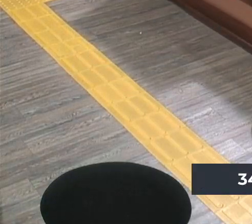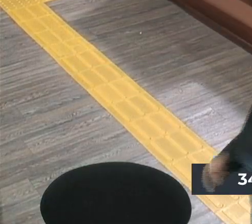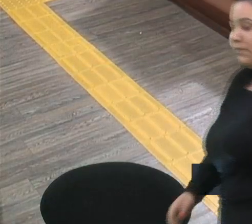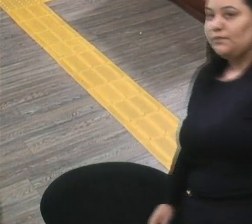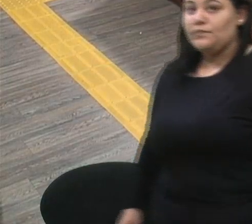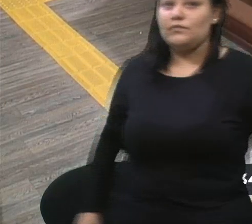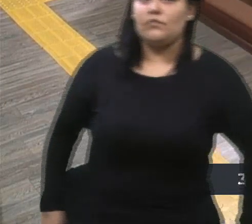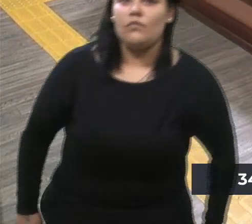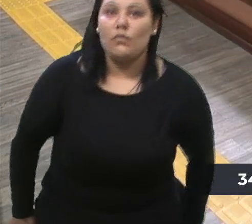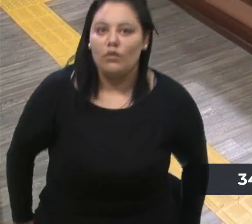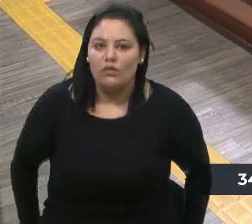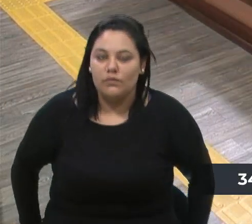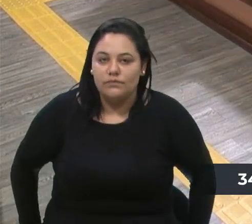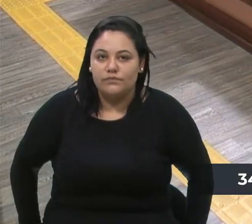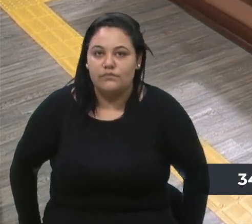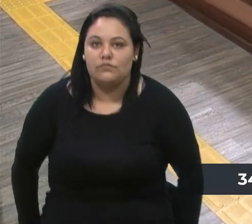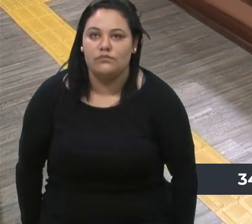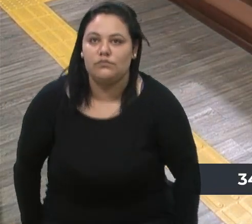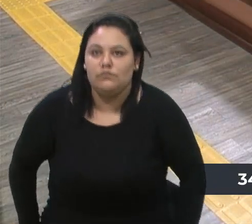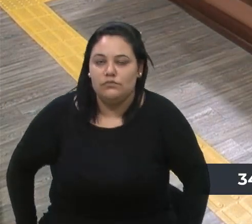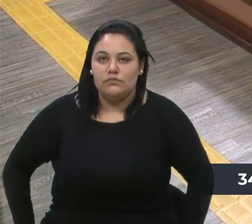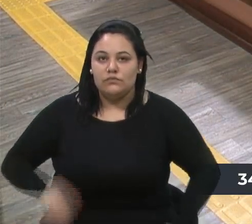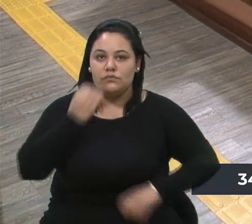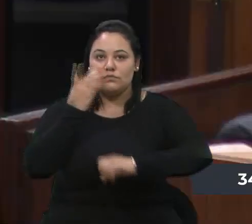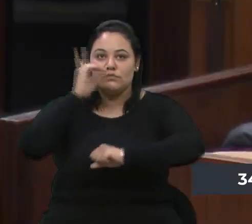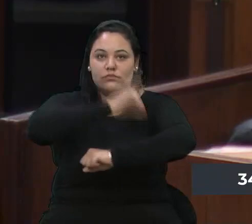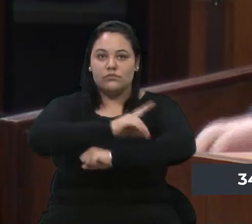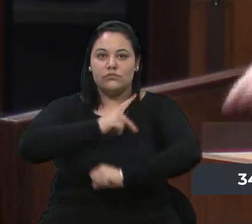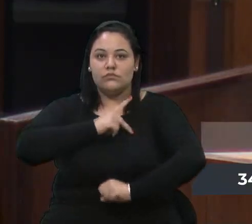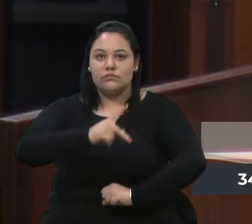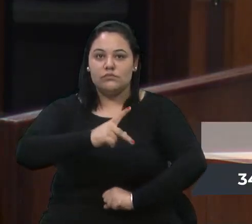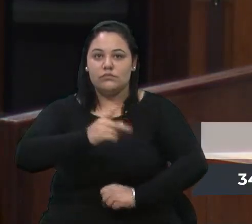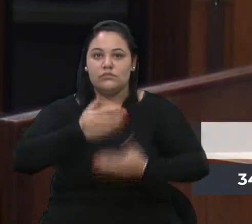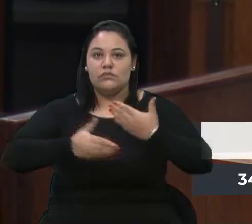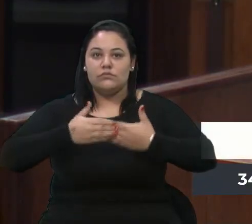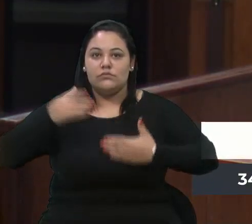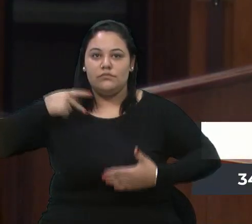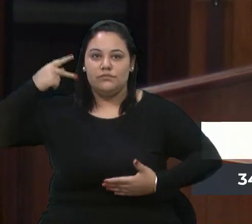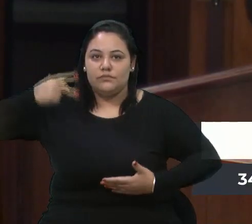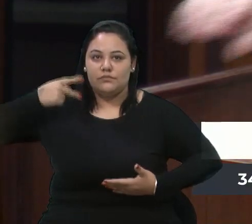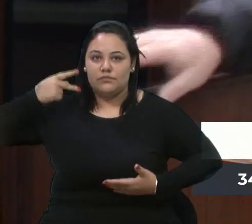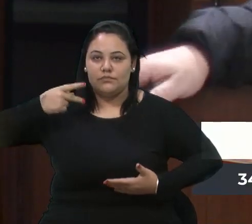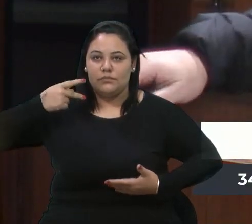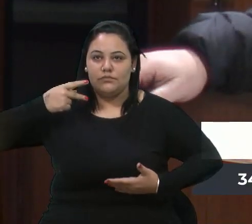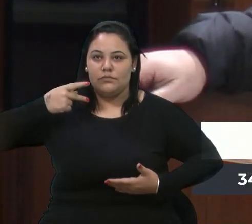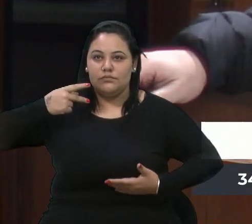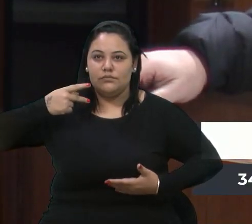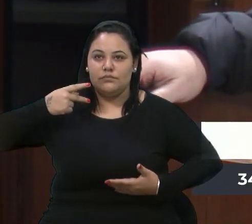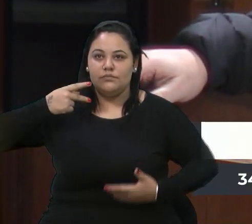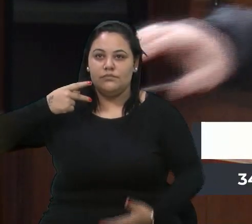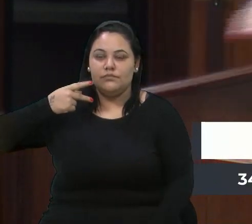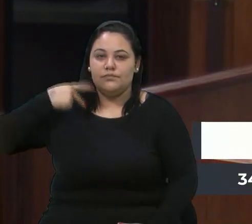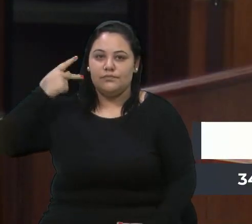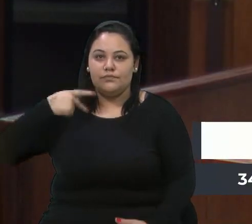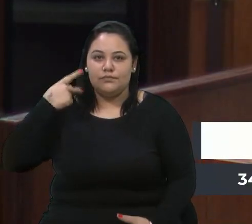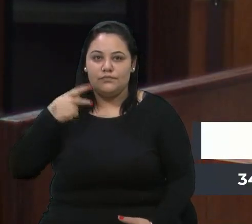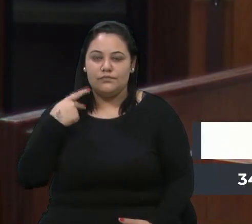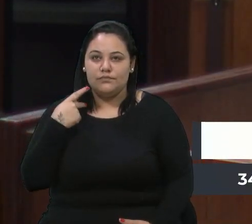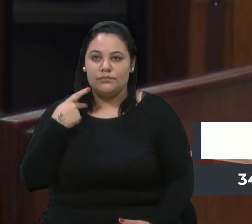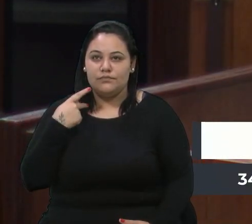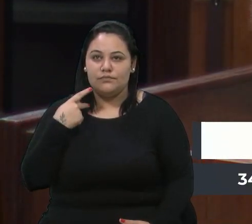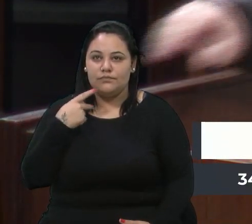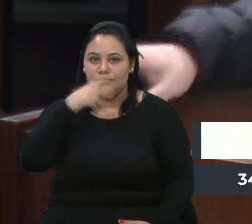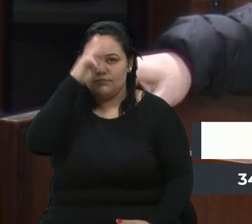Bom dia, senhor presidente, senhoras e senhores vereadores. Vereador Ues, obrigado pelo tempo